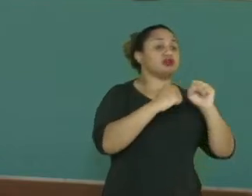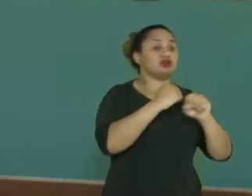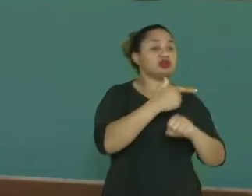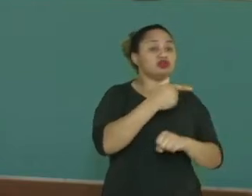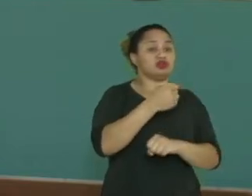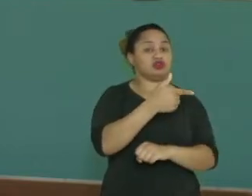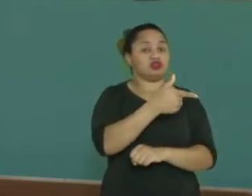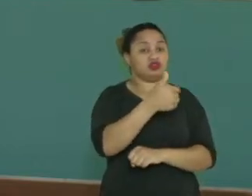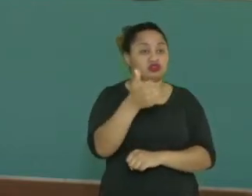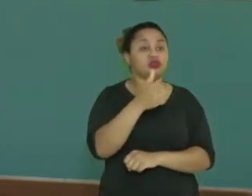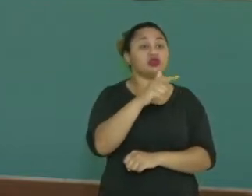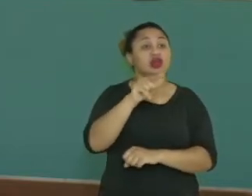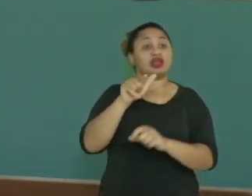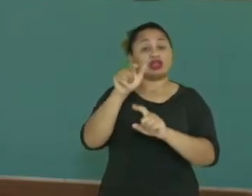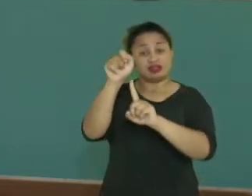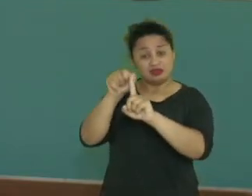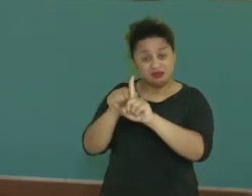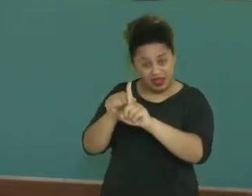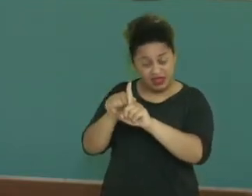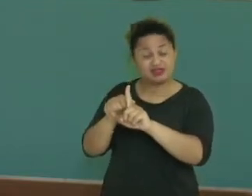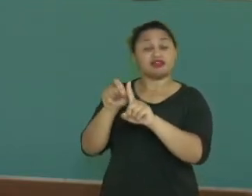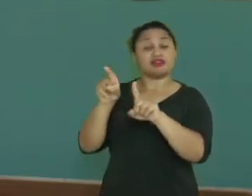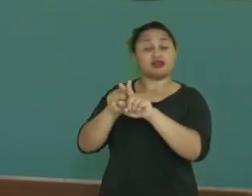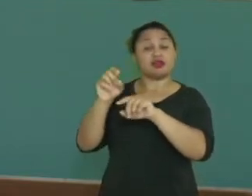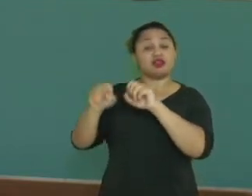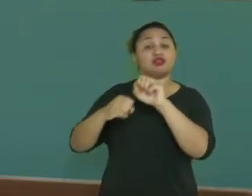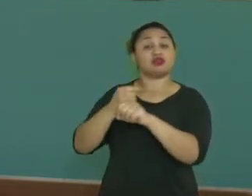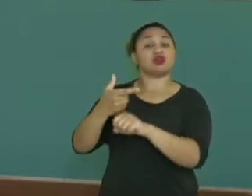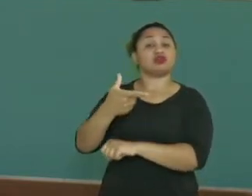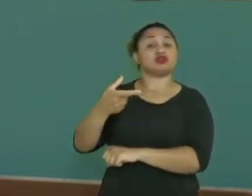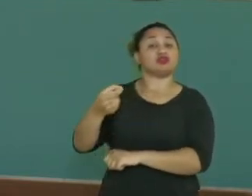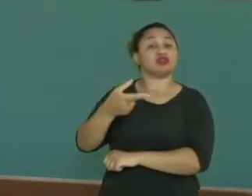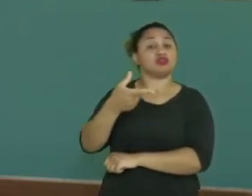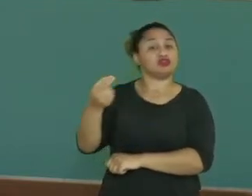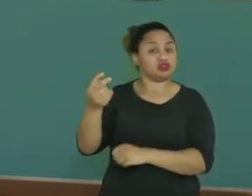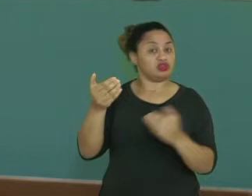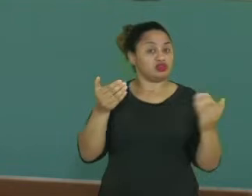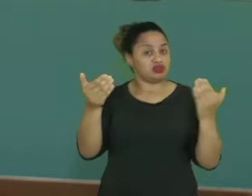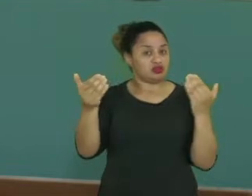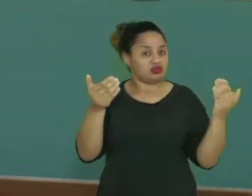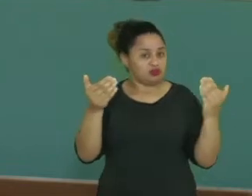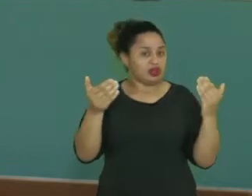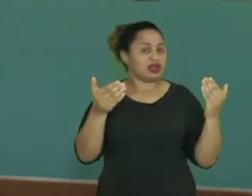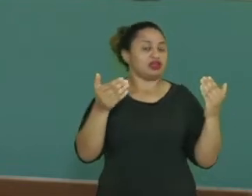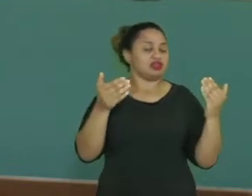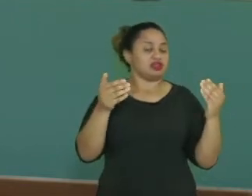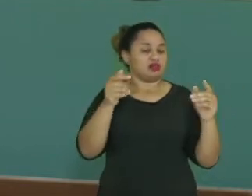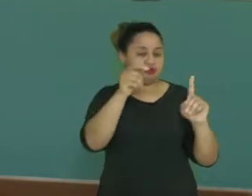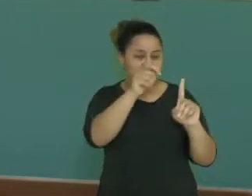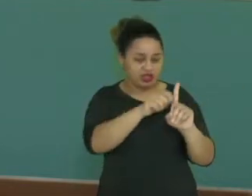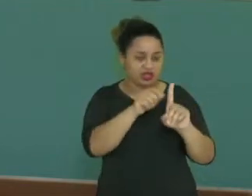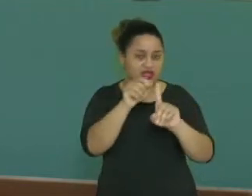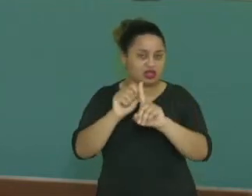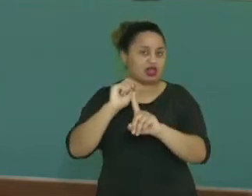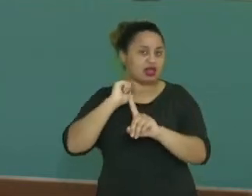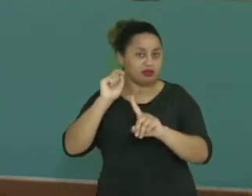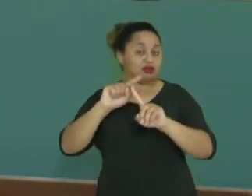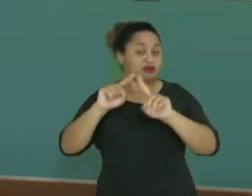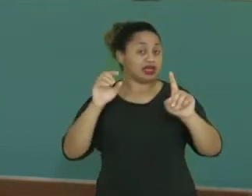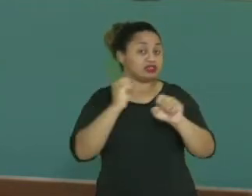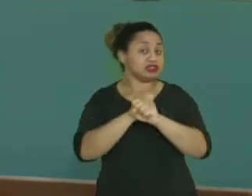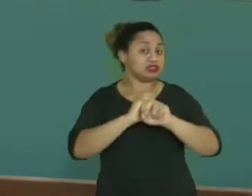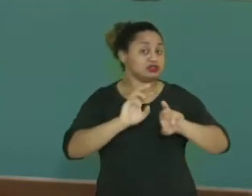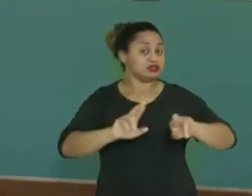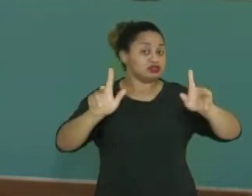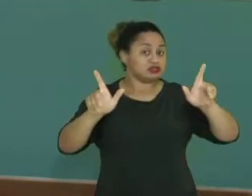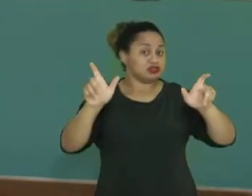2021 e o mesmo mês lá de 2020? Fazer essa comparação, tá? Entre os anos, os mesmos meses, mas em anos diferentes, tá